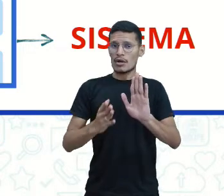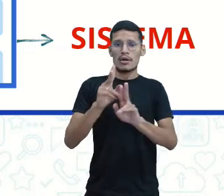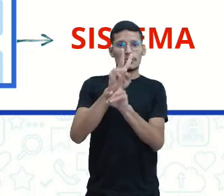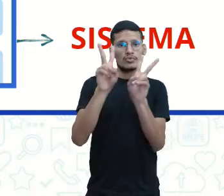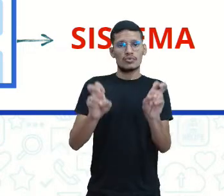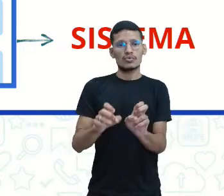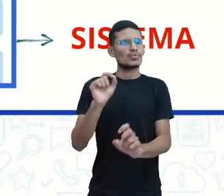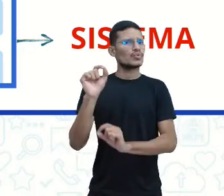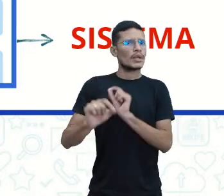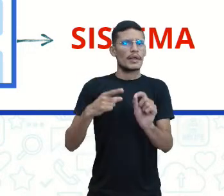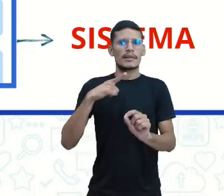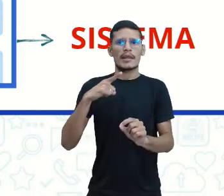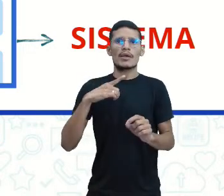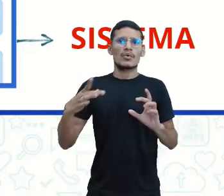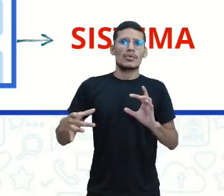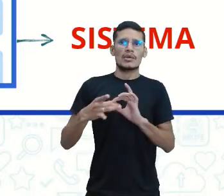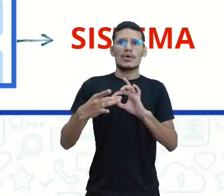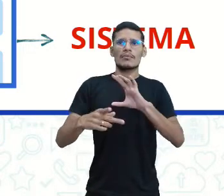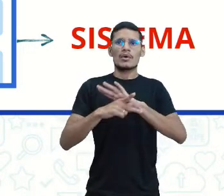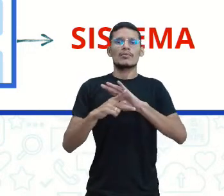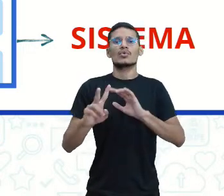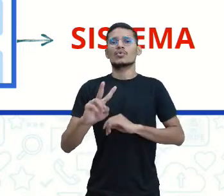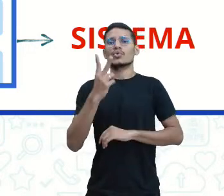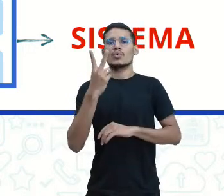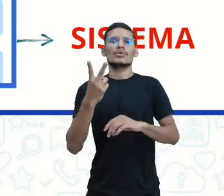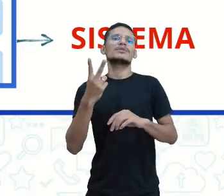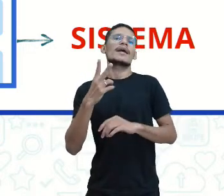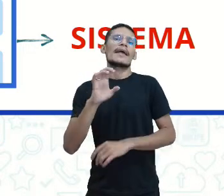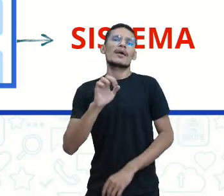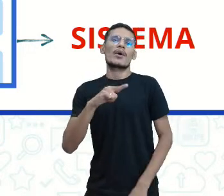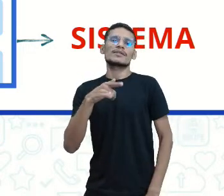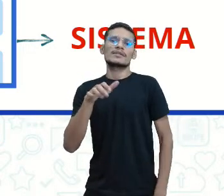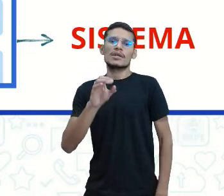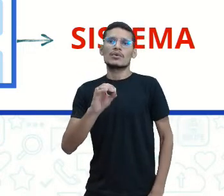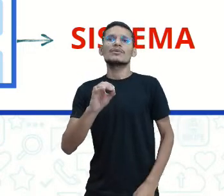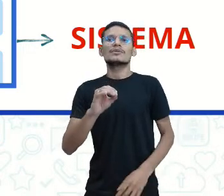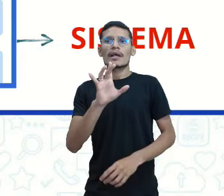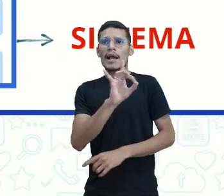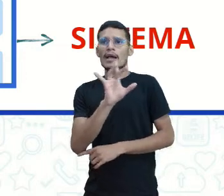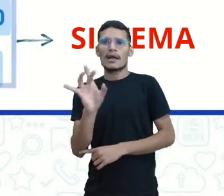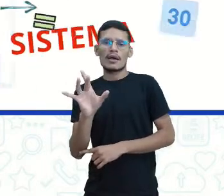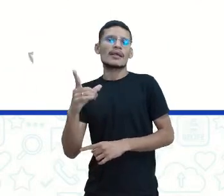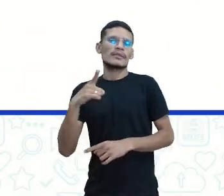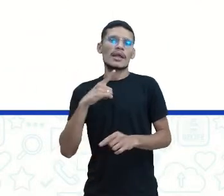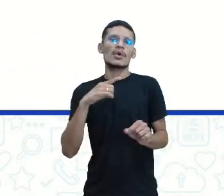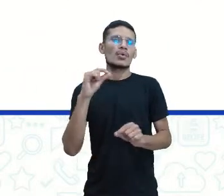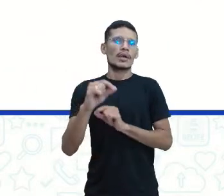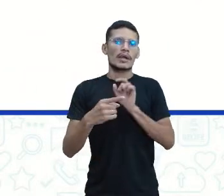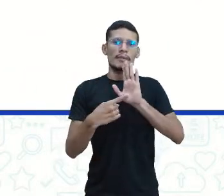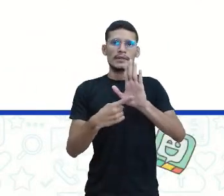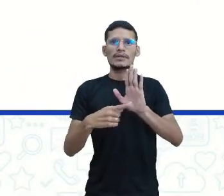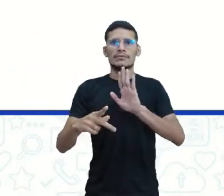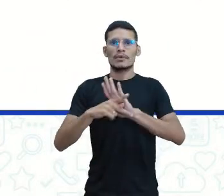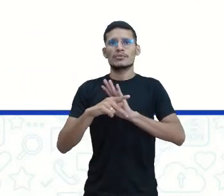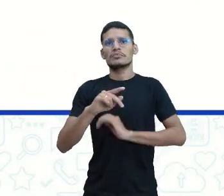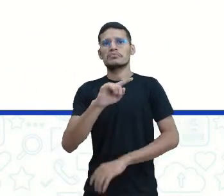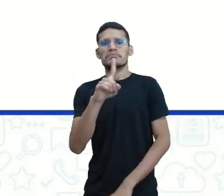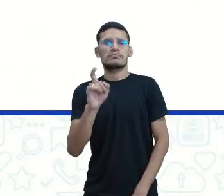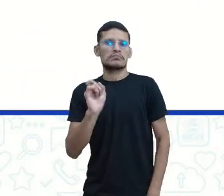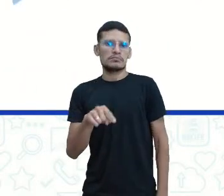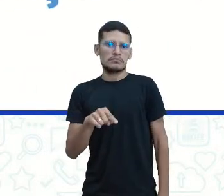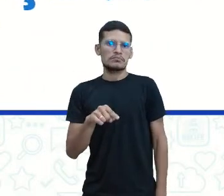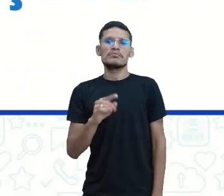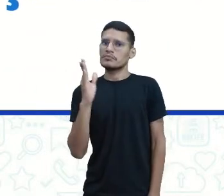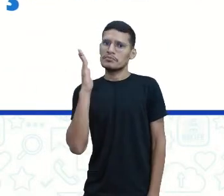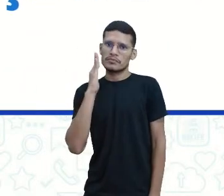aí a união de duas equações, cada equação apresentando aí duas incógnitas, certo?